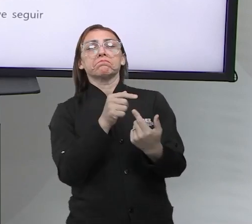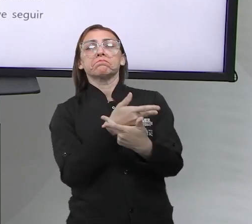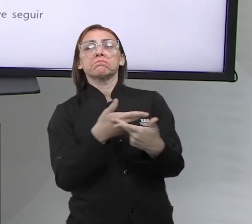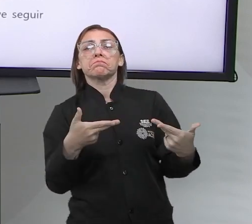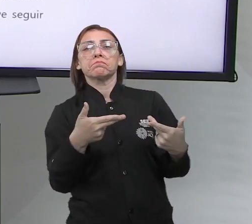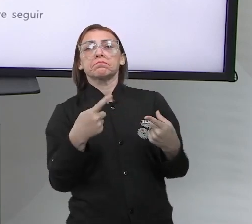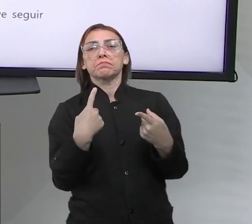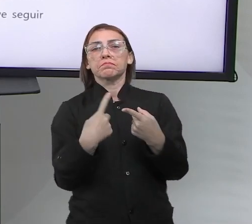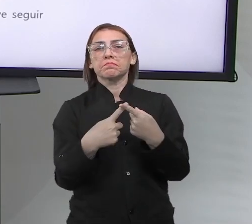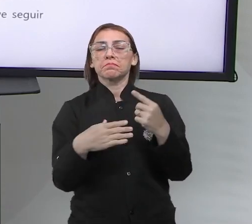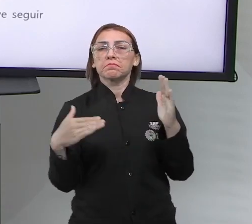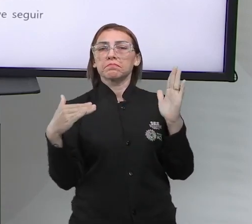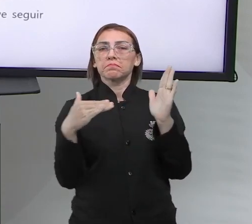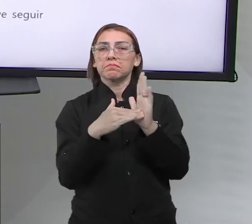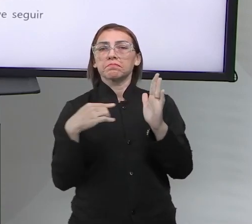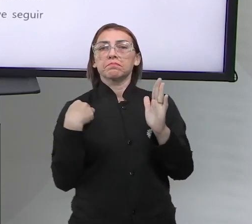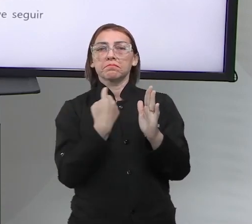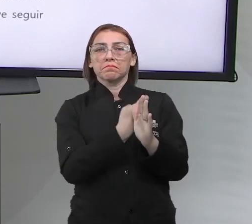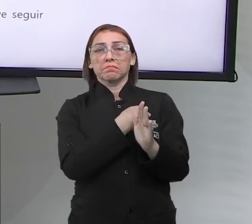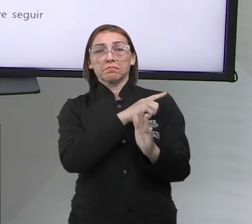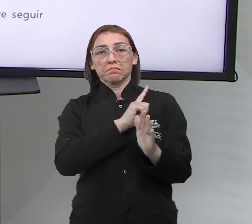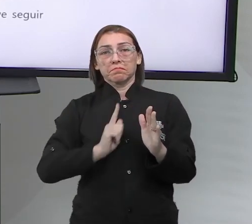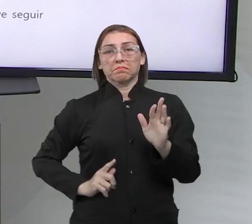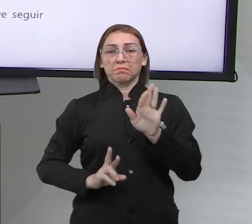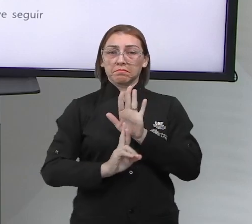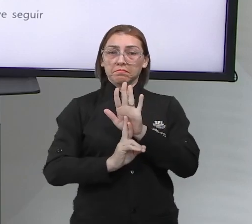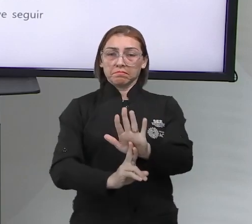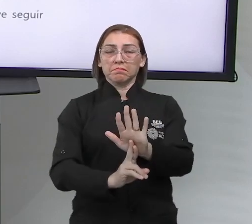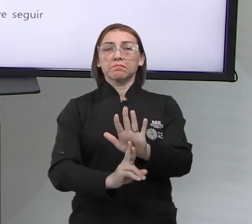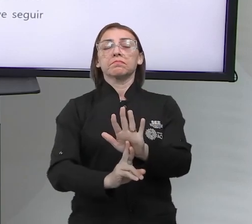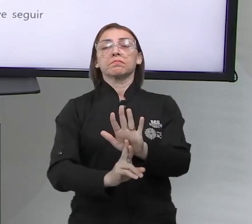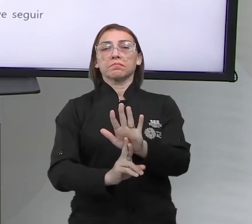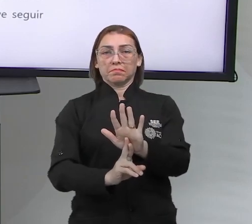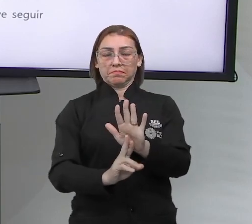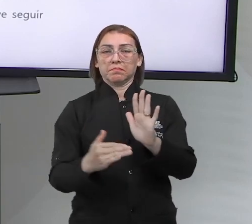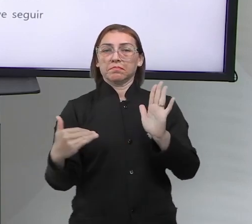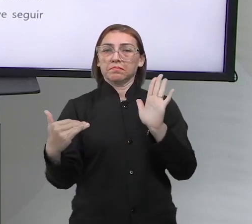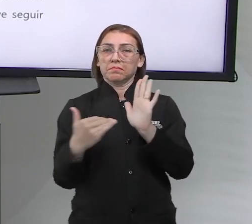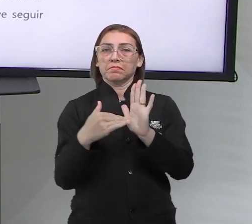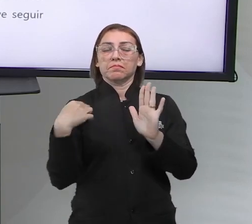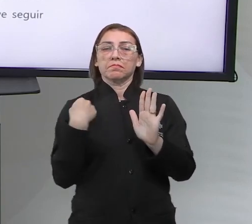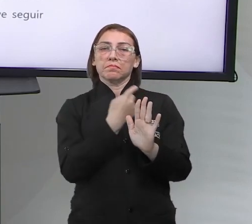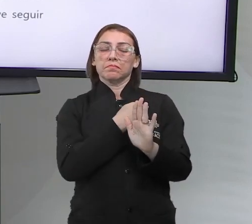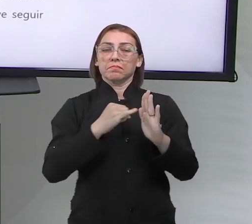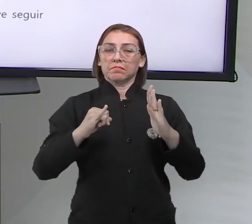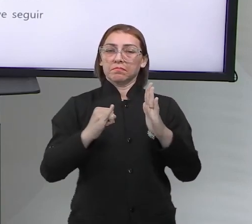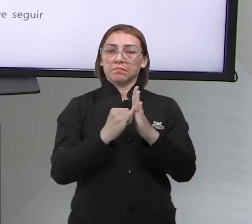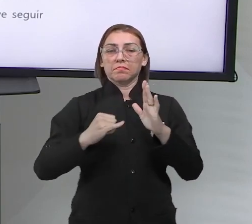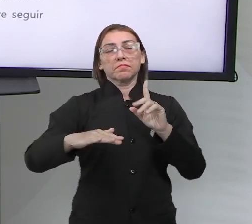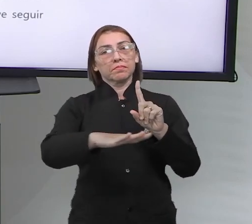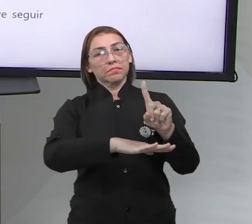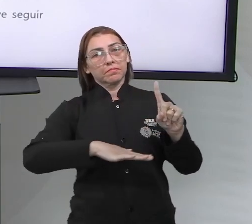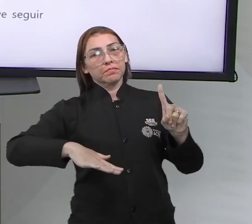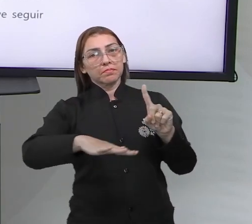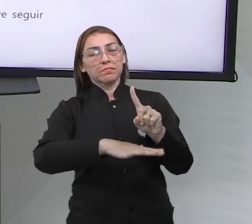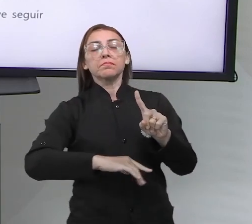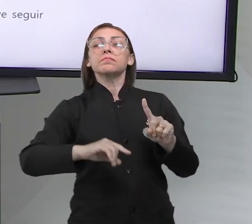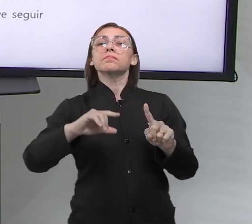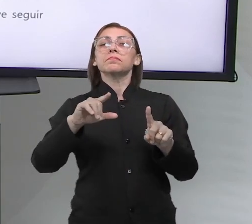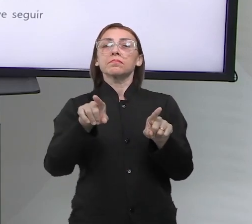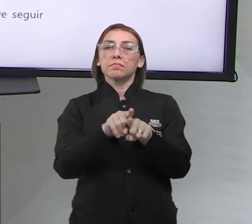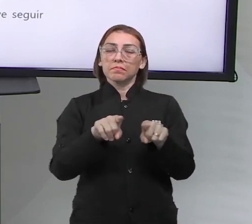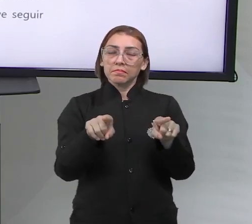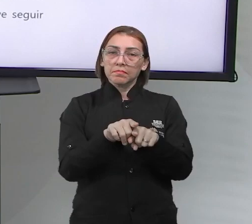Porque até os nossos governantes, até as nossas instituições sociais